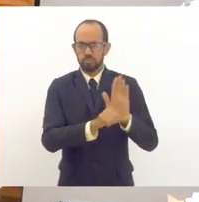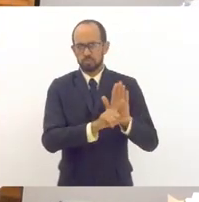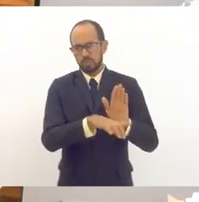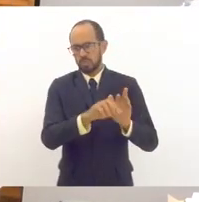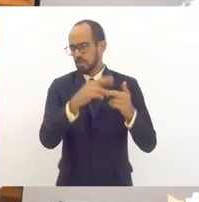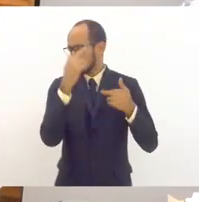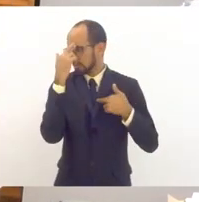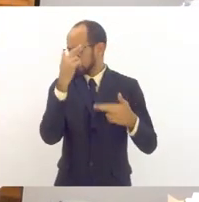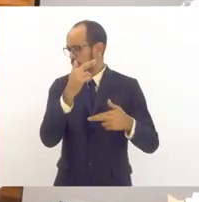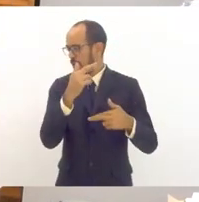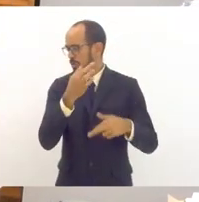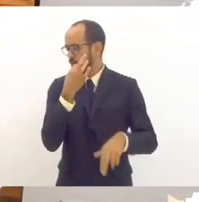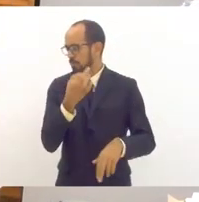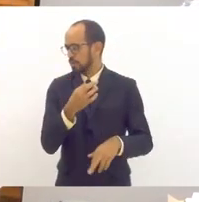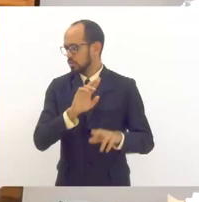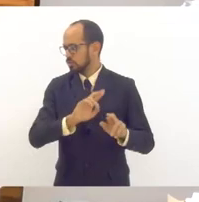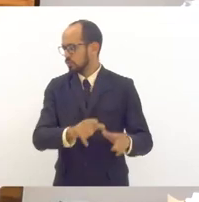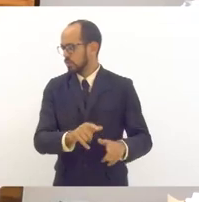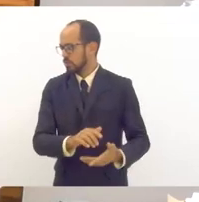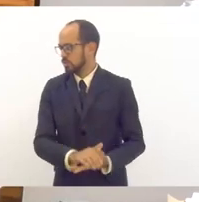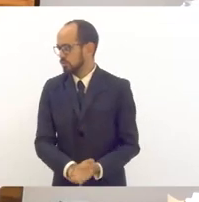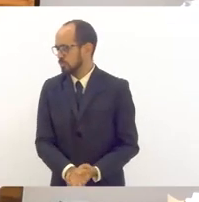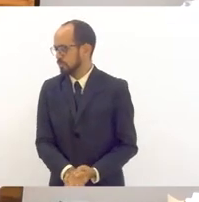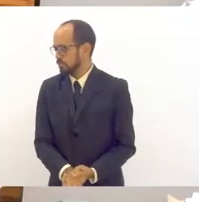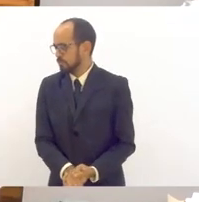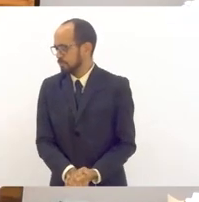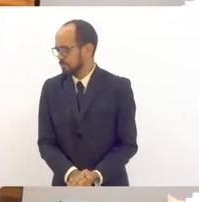mas é assim que eu penso